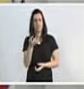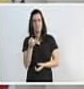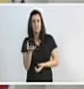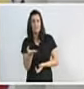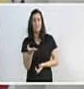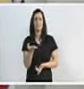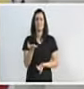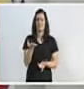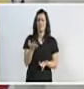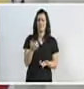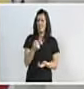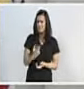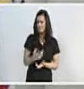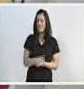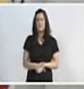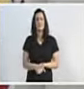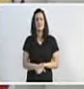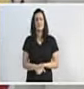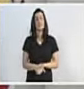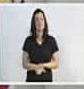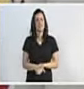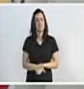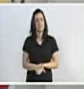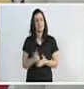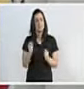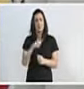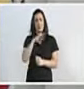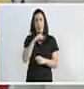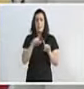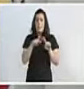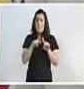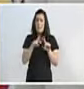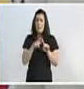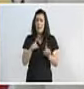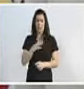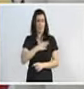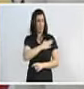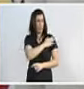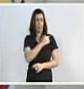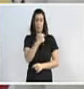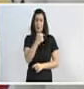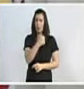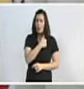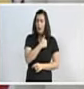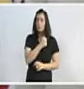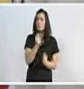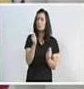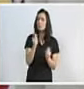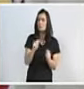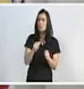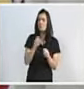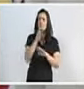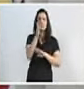porque a situação não estava boa, e nós temos que admitir que não estava boa. Mas a capacidade do candidato Napoleão de